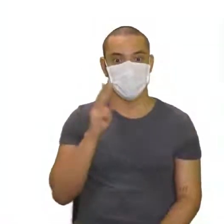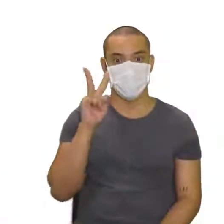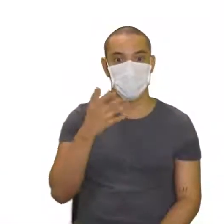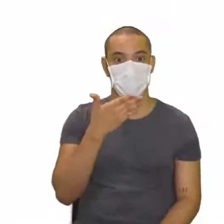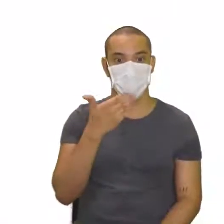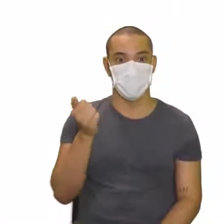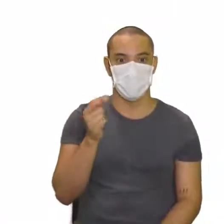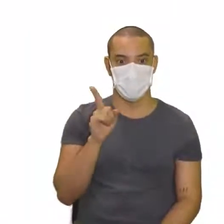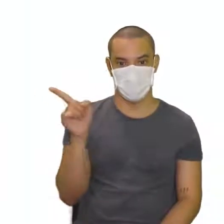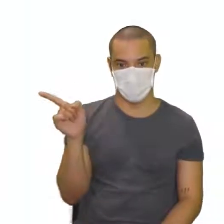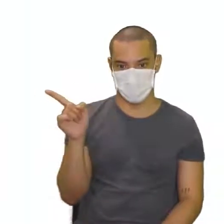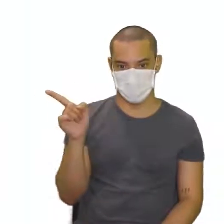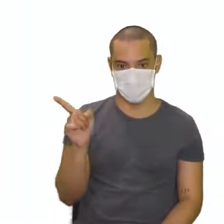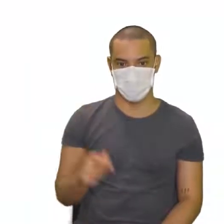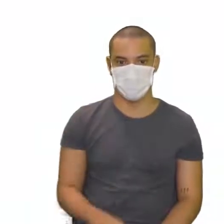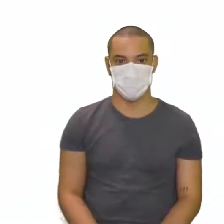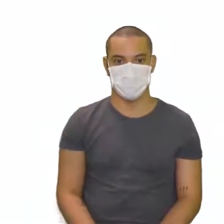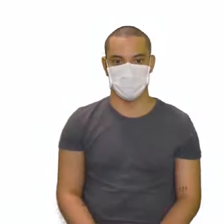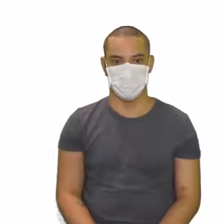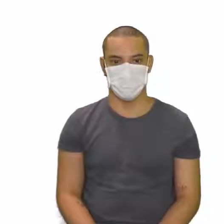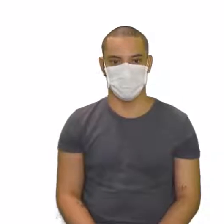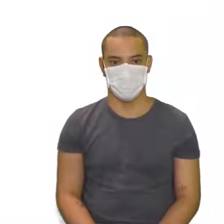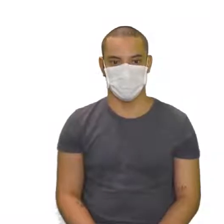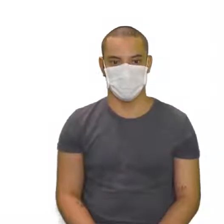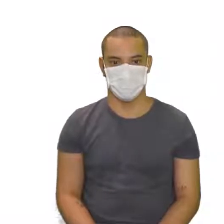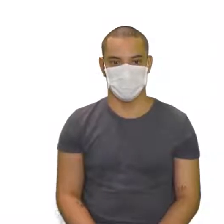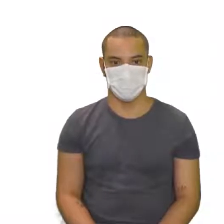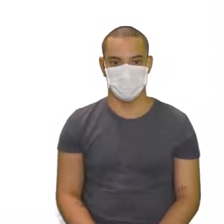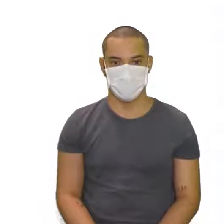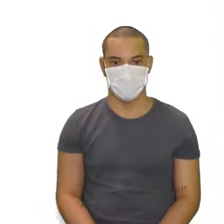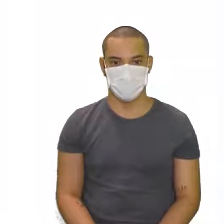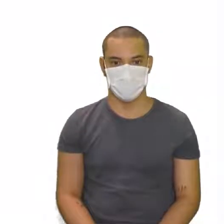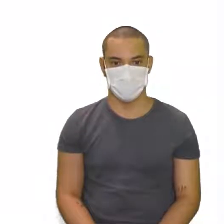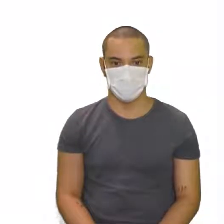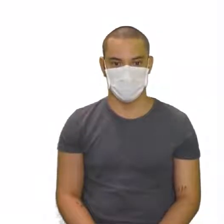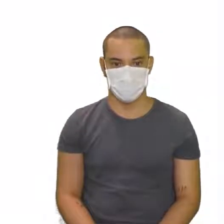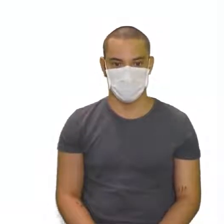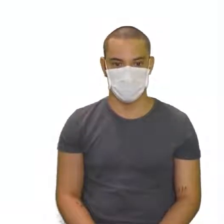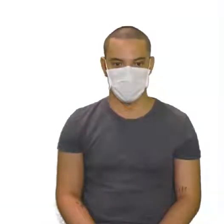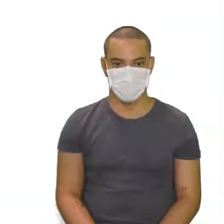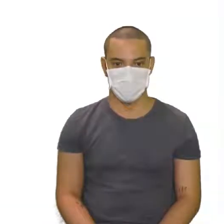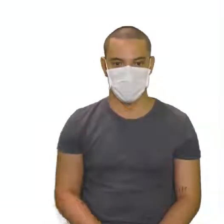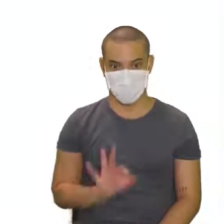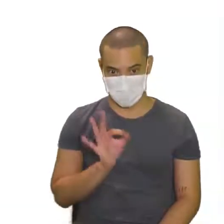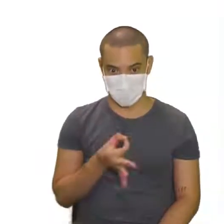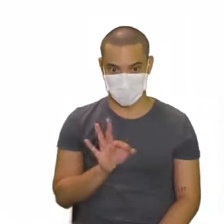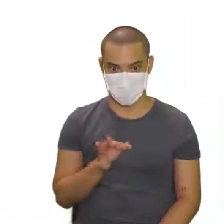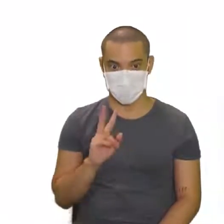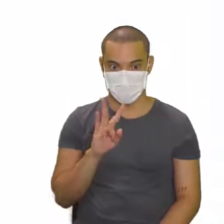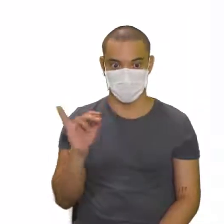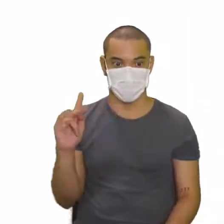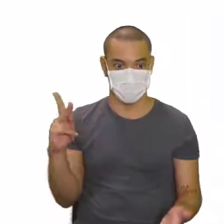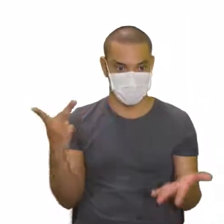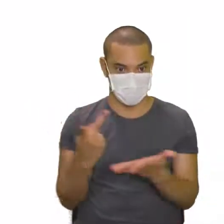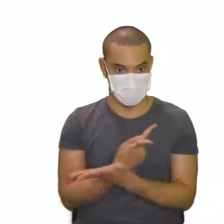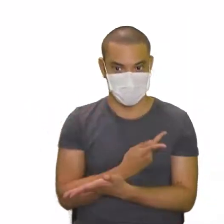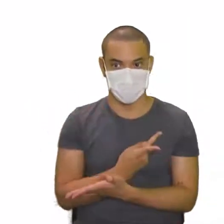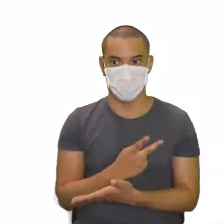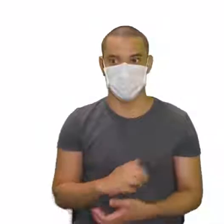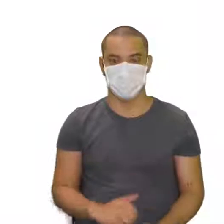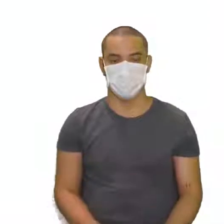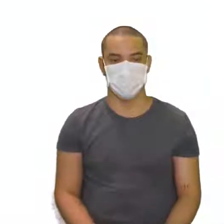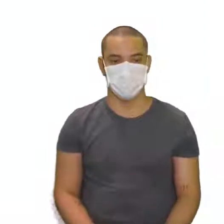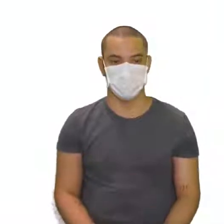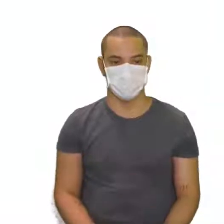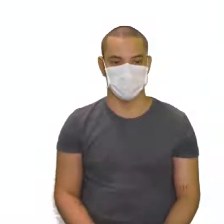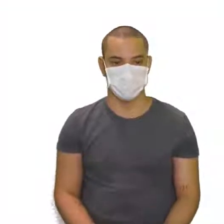só. Então, vocês podem ver, a corrente ela vai passar aqui, tá bom? E aqui, pessoal, deixa eu ver